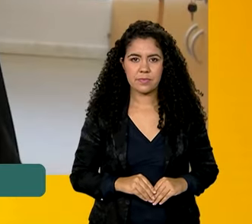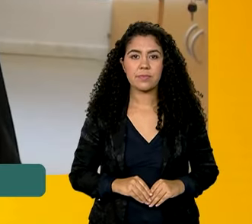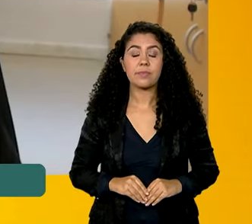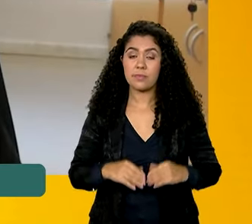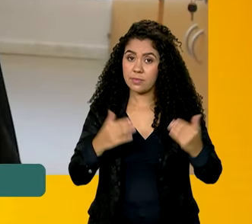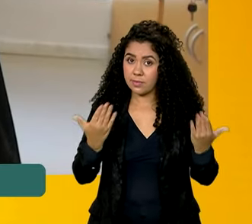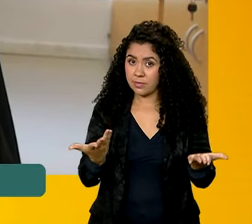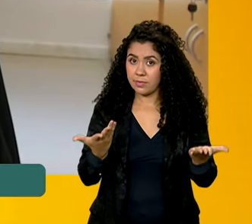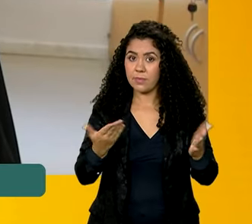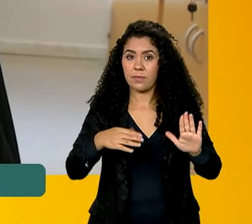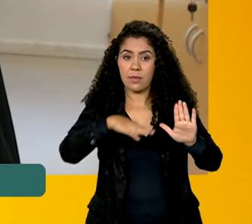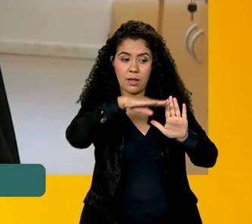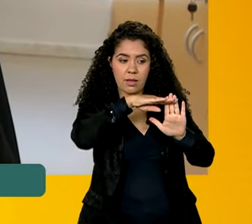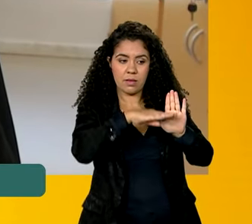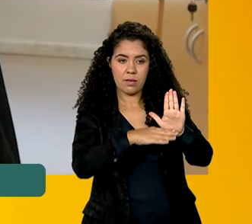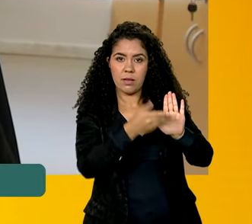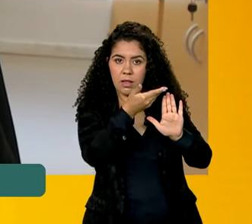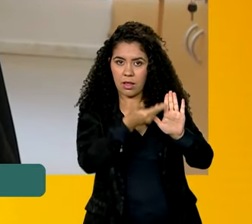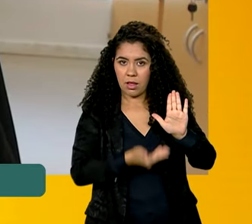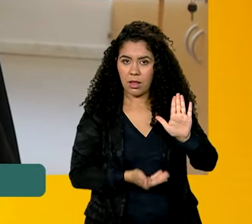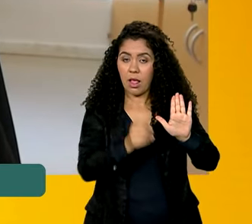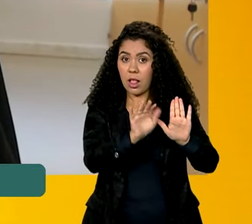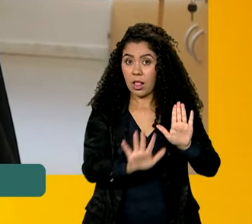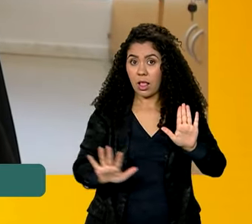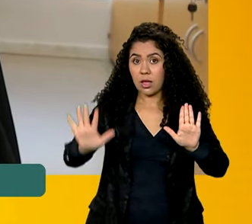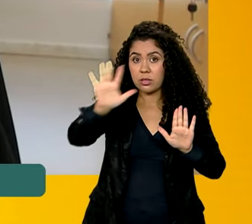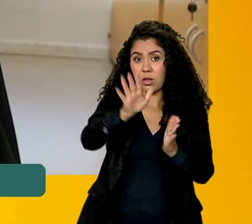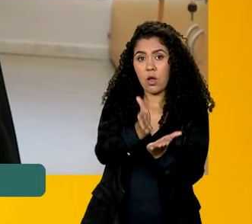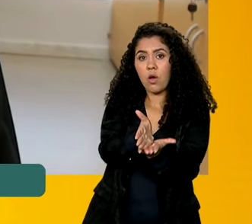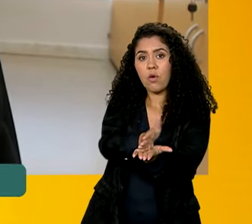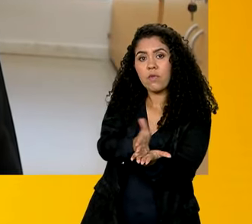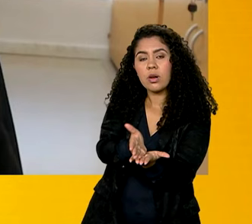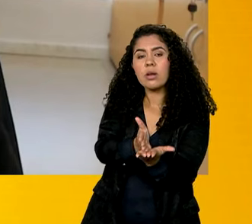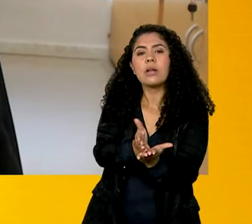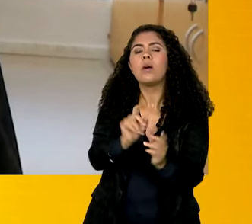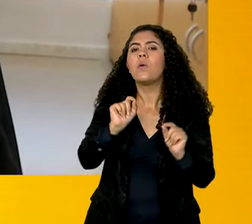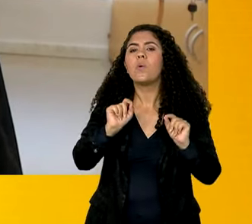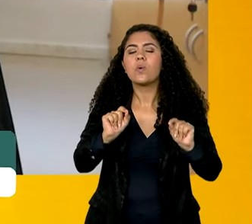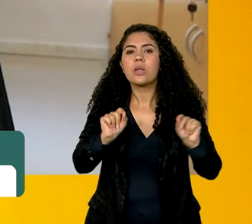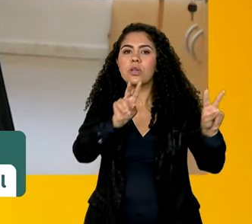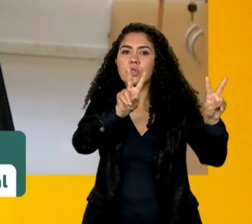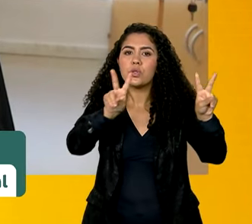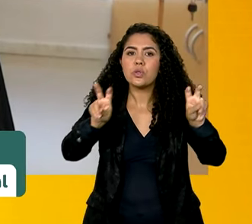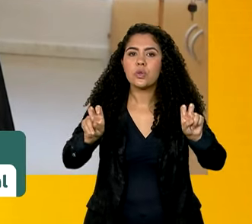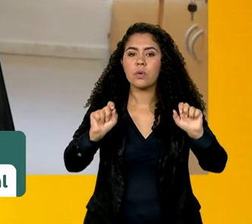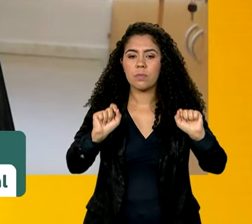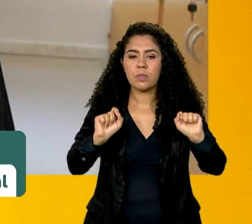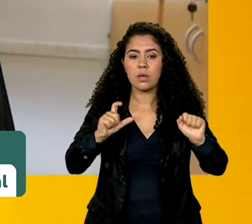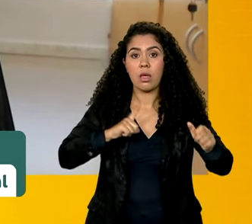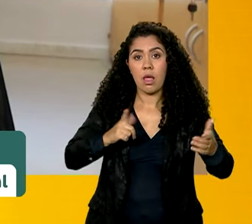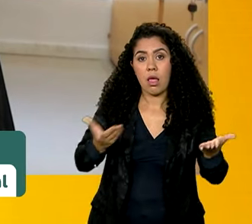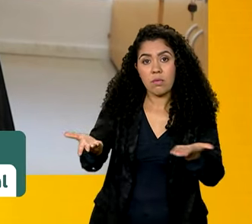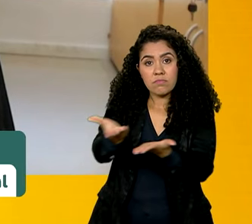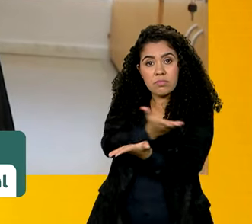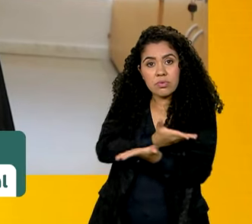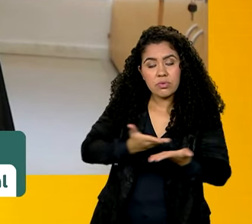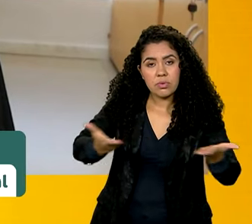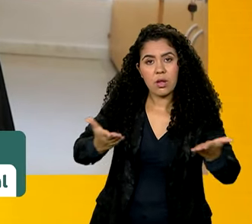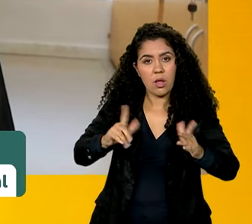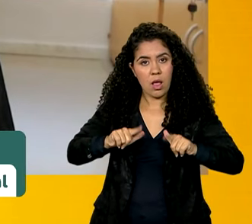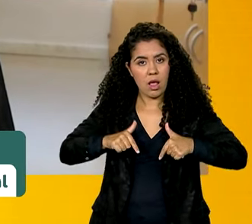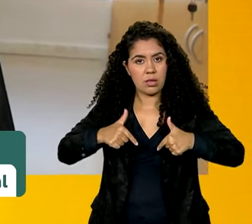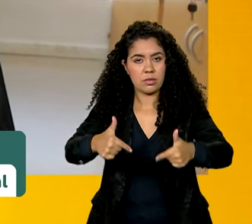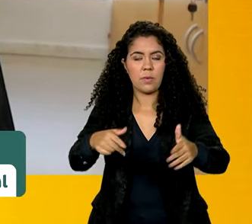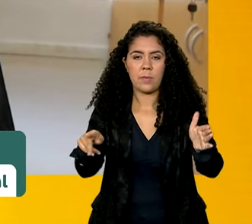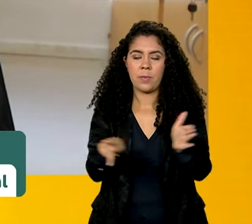Essa Política Nacional de Fronteiras, ela representa o esforço de integração de ações do governo